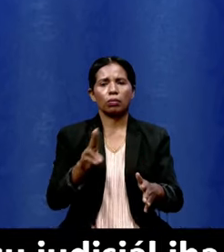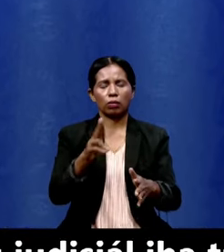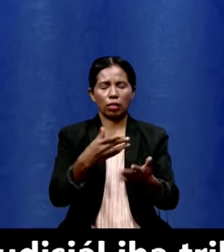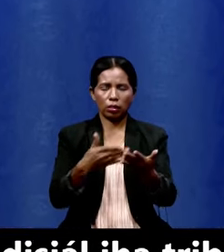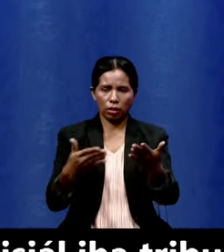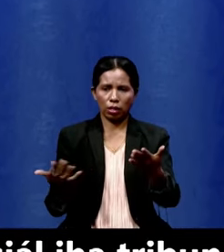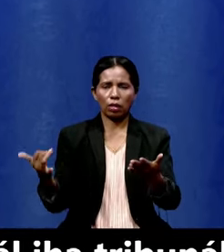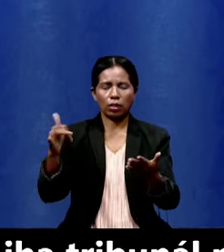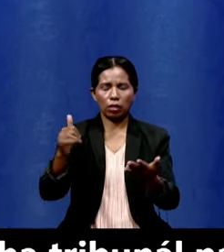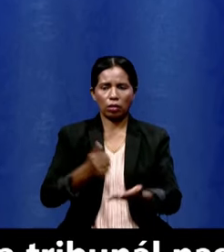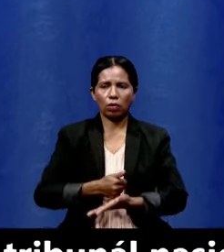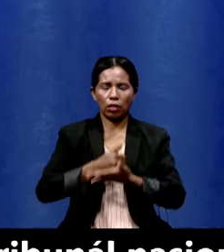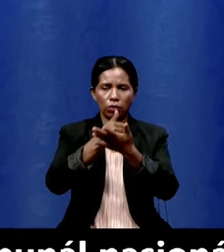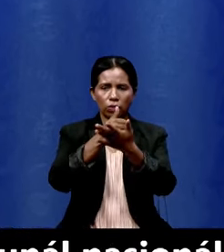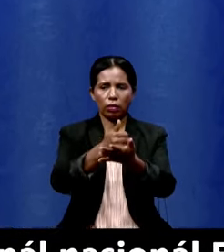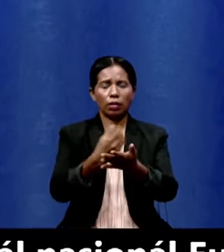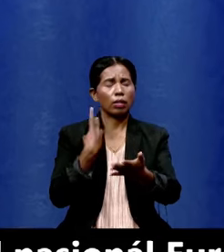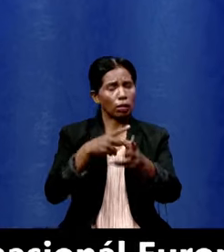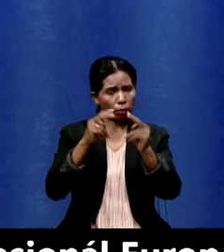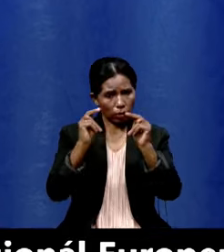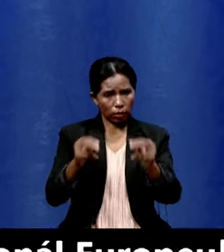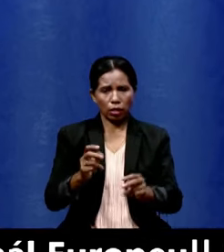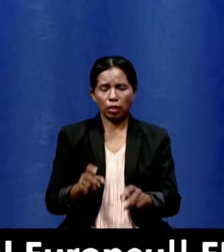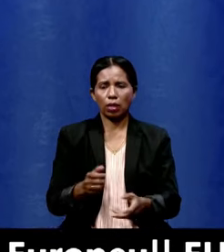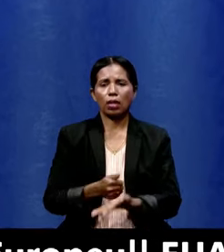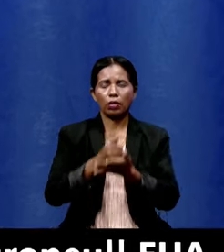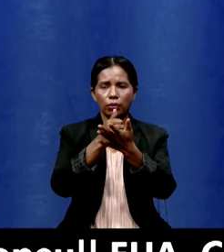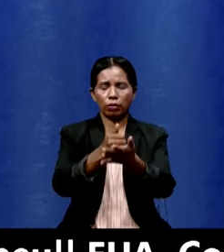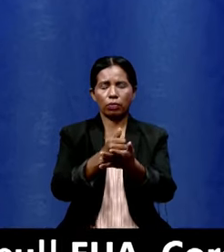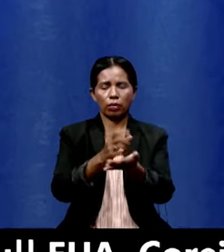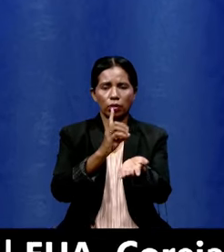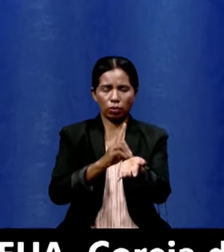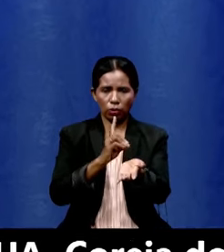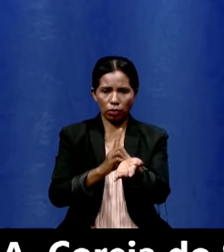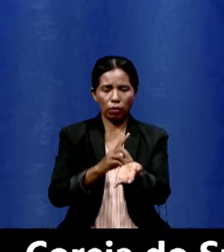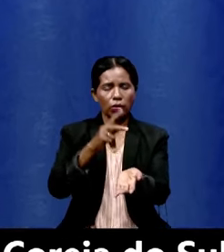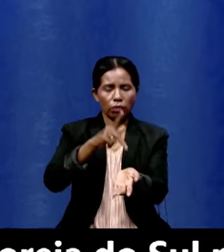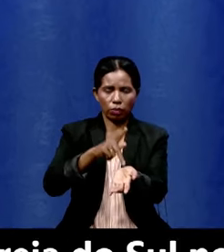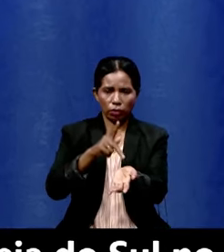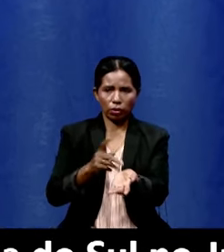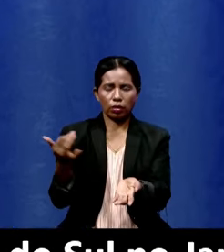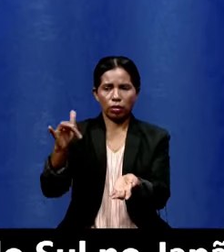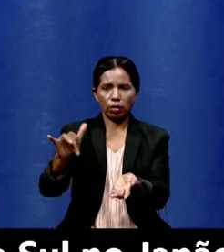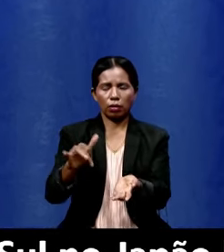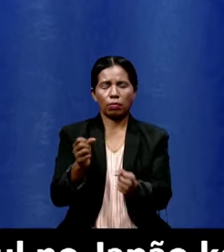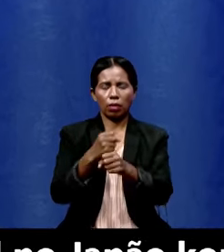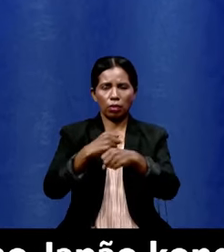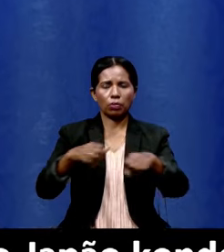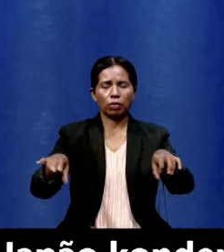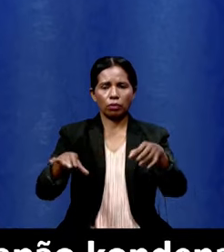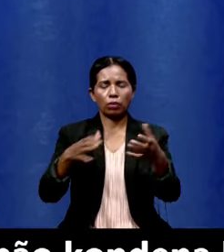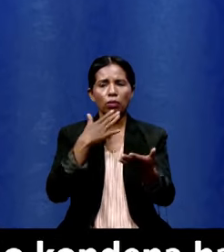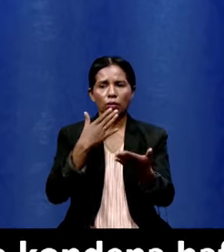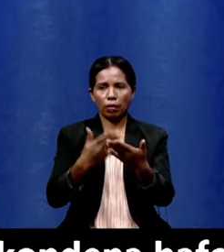facilidade sira nebe que há o tratamento bem tenia. E tá precisando, né, tem que ajuda e tenia enfermeira, médico sira, para sira belala sira canaro dia, também sira